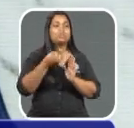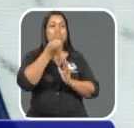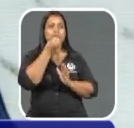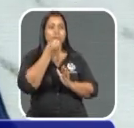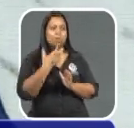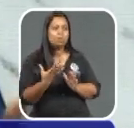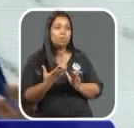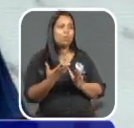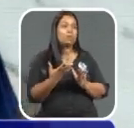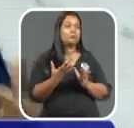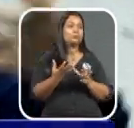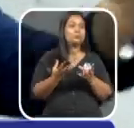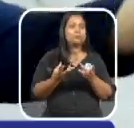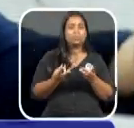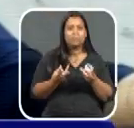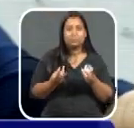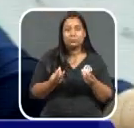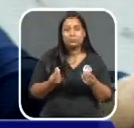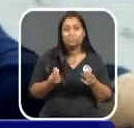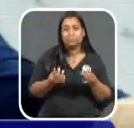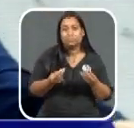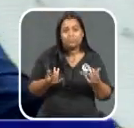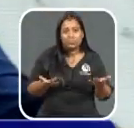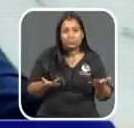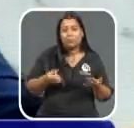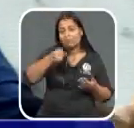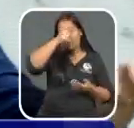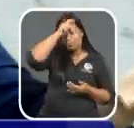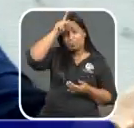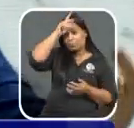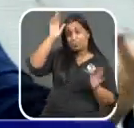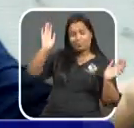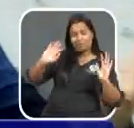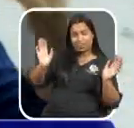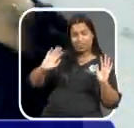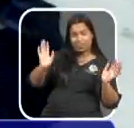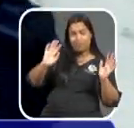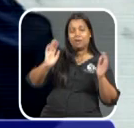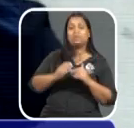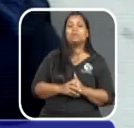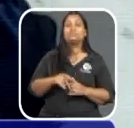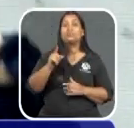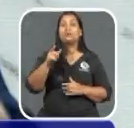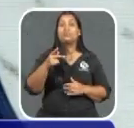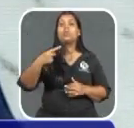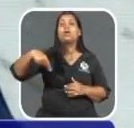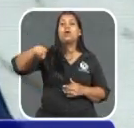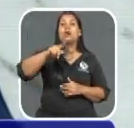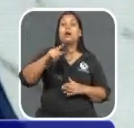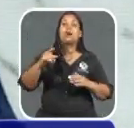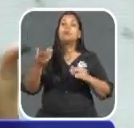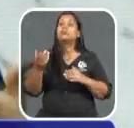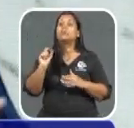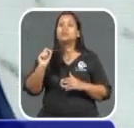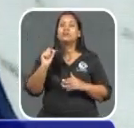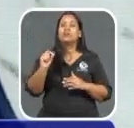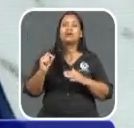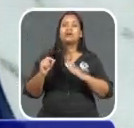boas, acabam por... Não foi nem o prefeito que entrou, né? O senhor falou que foram as concessionárias, né? Talvez